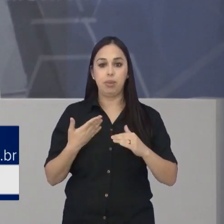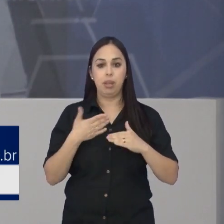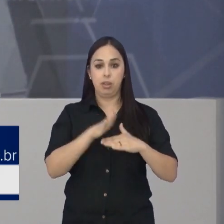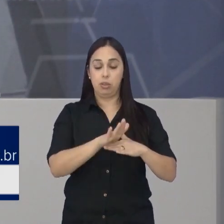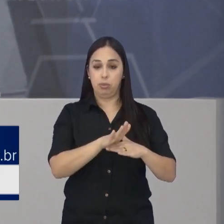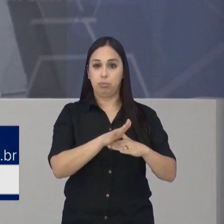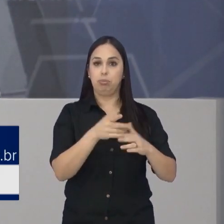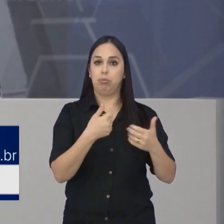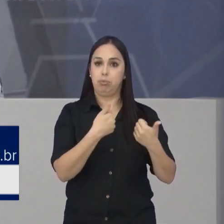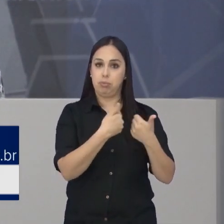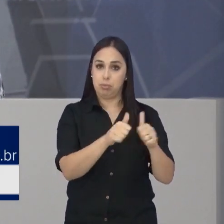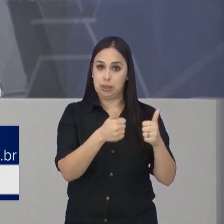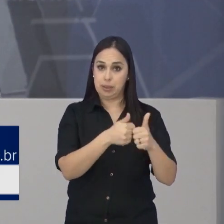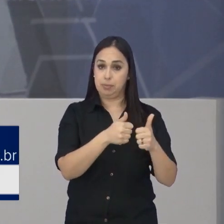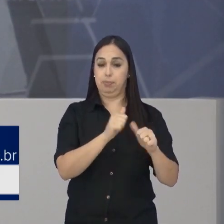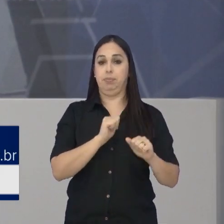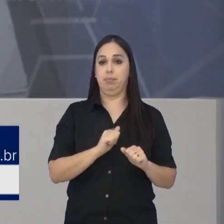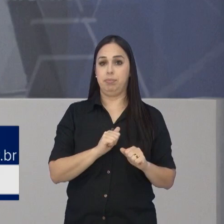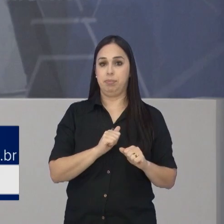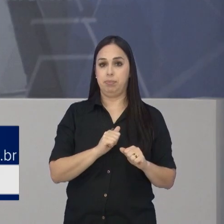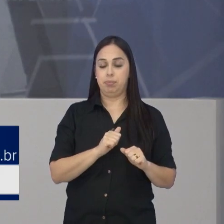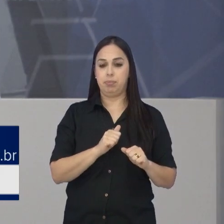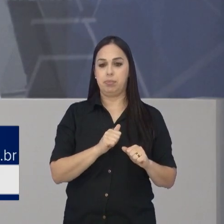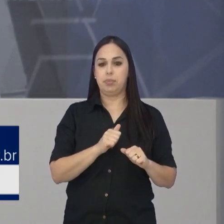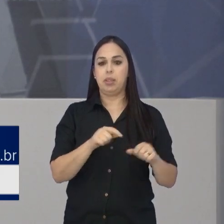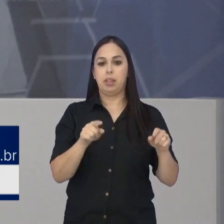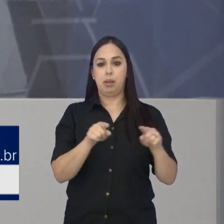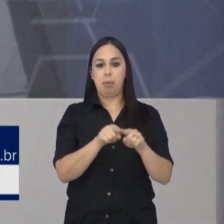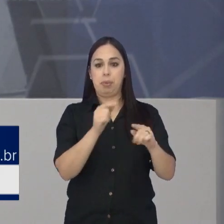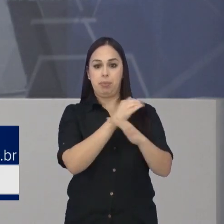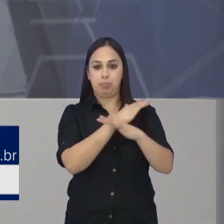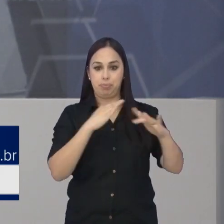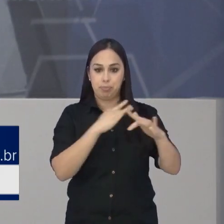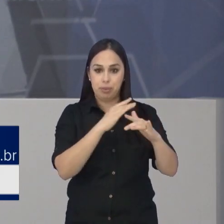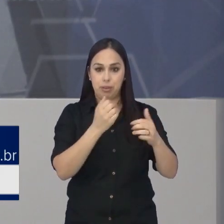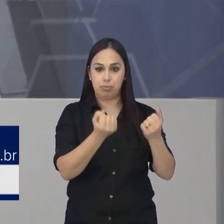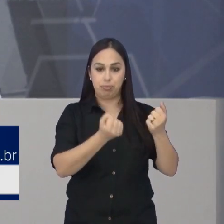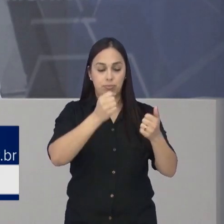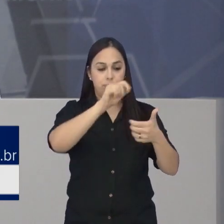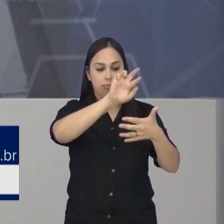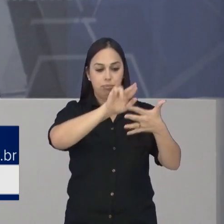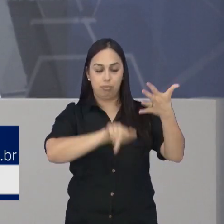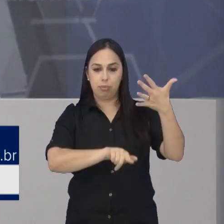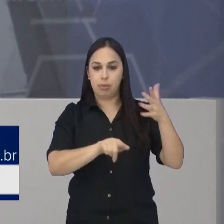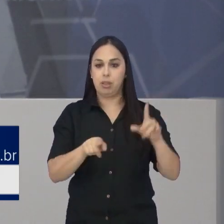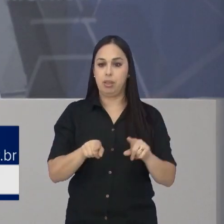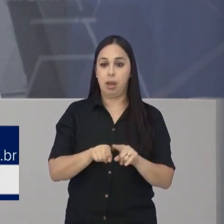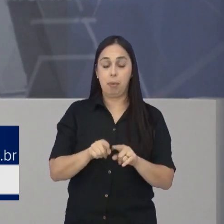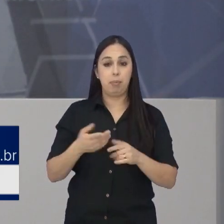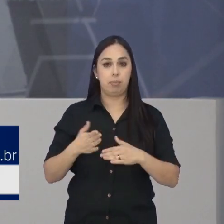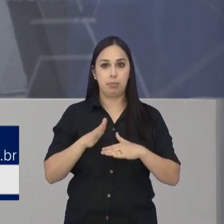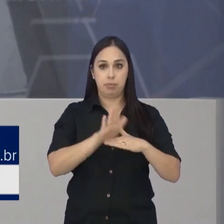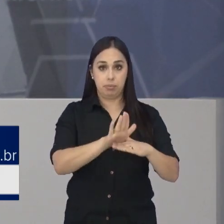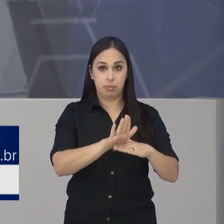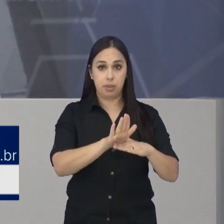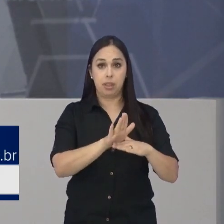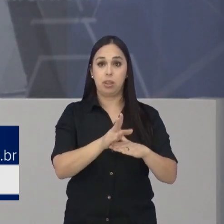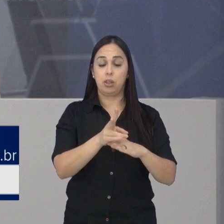transporte coletivo, da mobilidade. Teve uma ajuda de